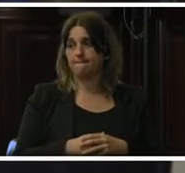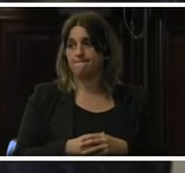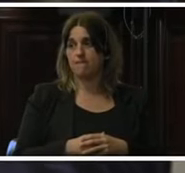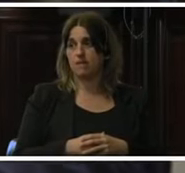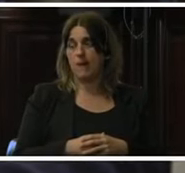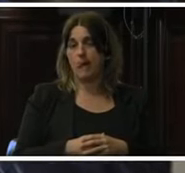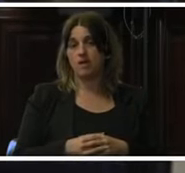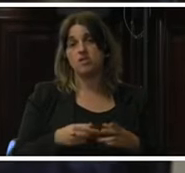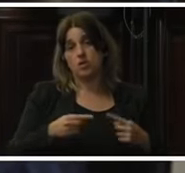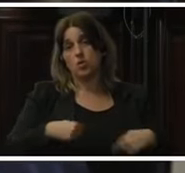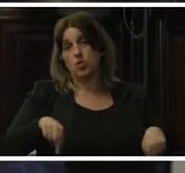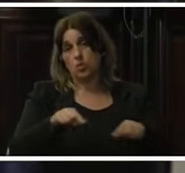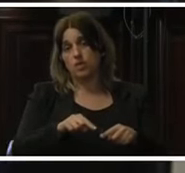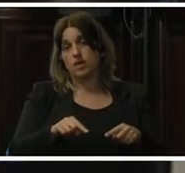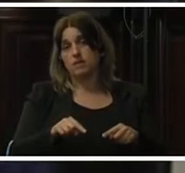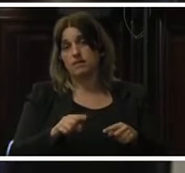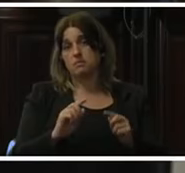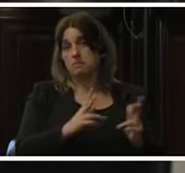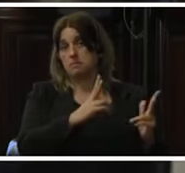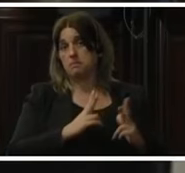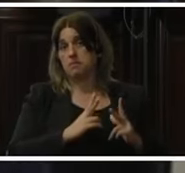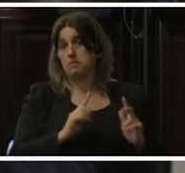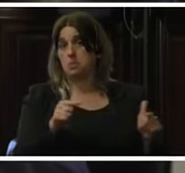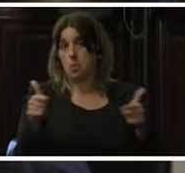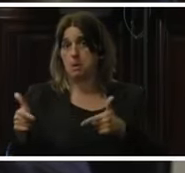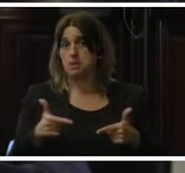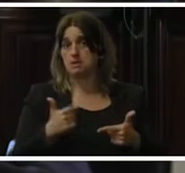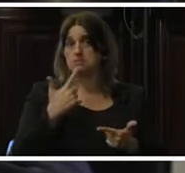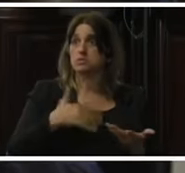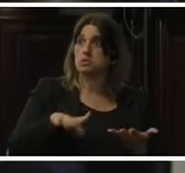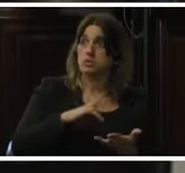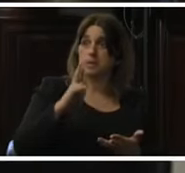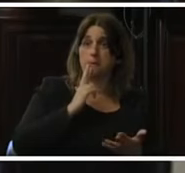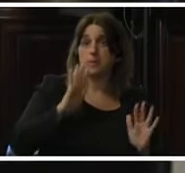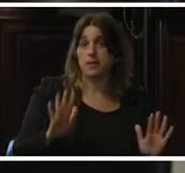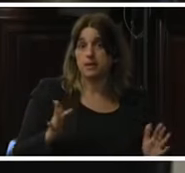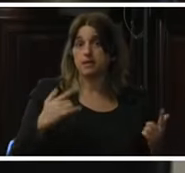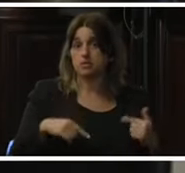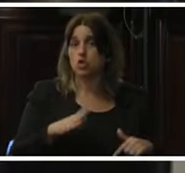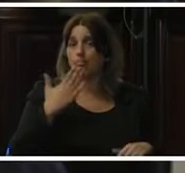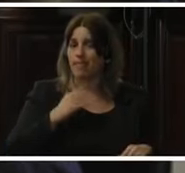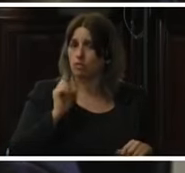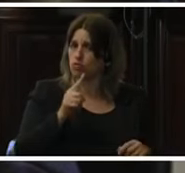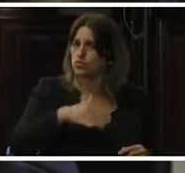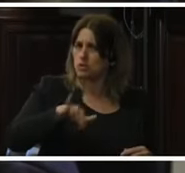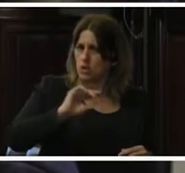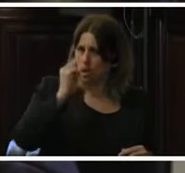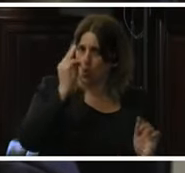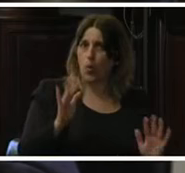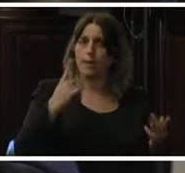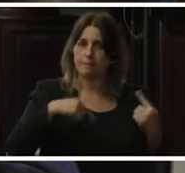condições de responder entendo perfeitamente a sua função aqui no uruguai vou colocar algumas perguntas a